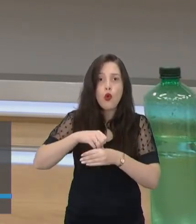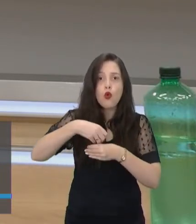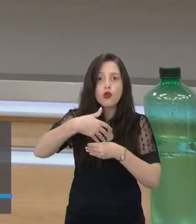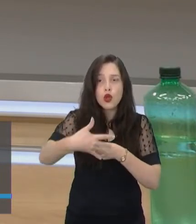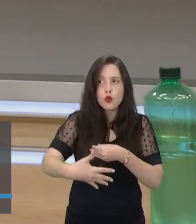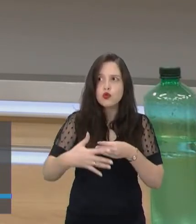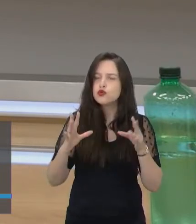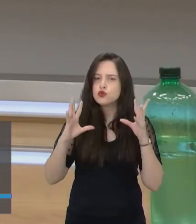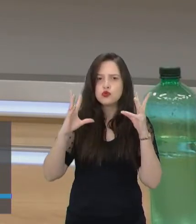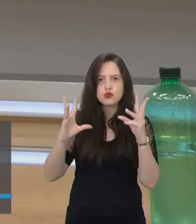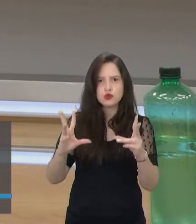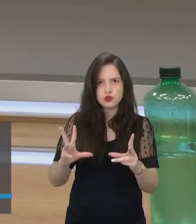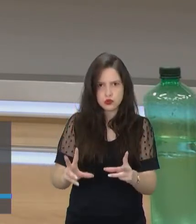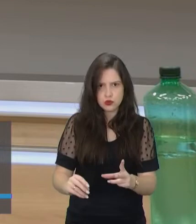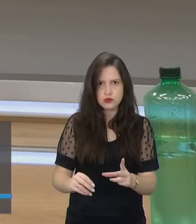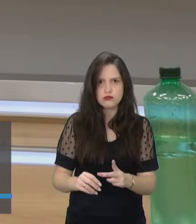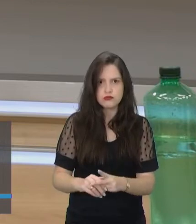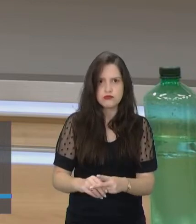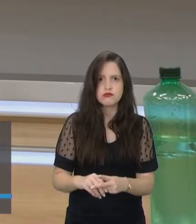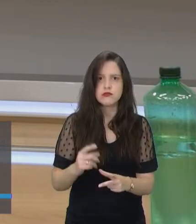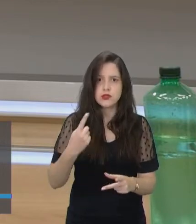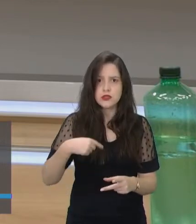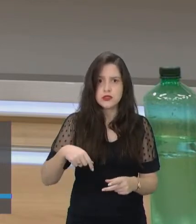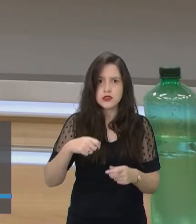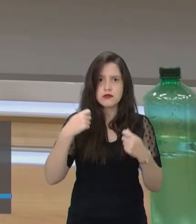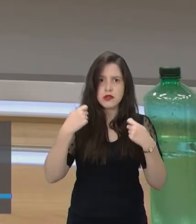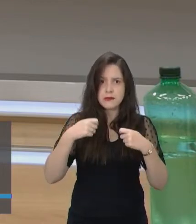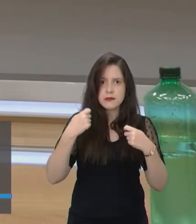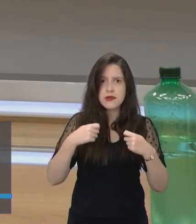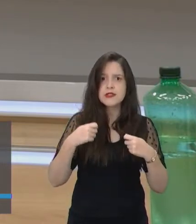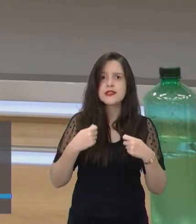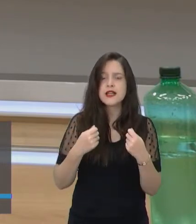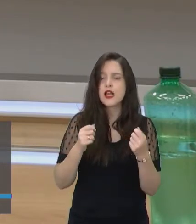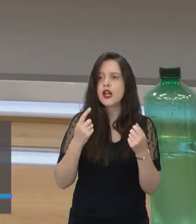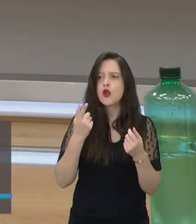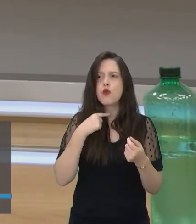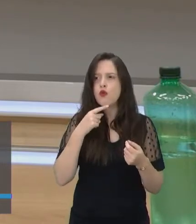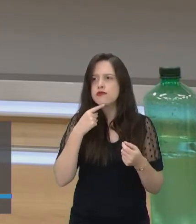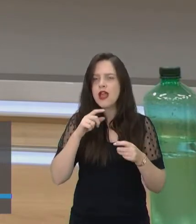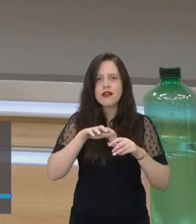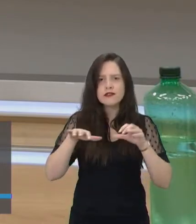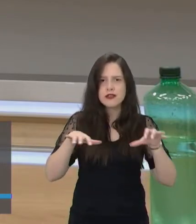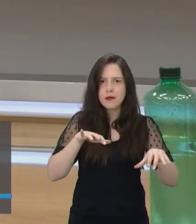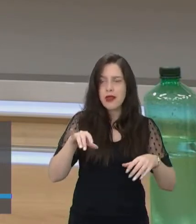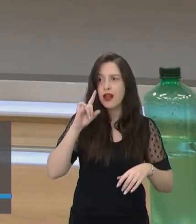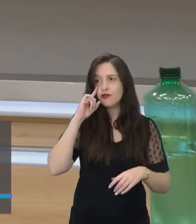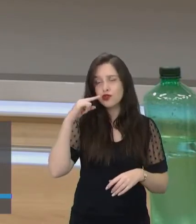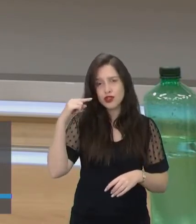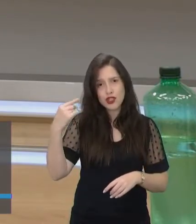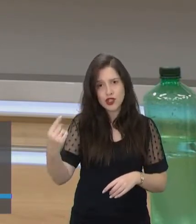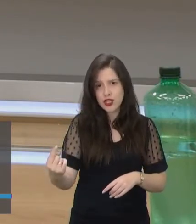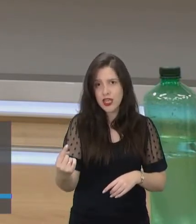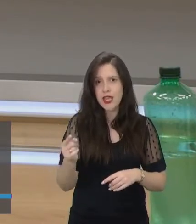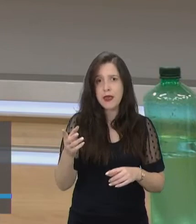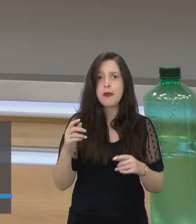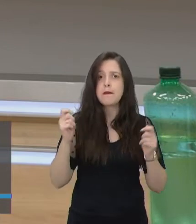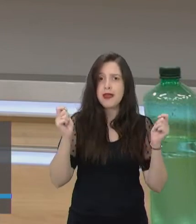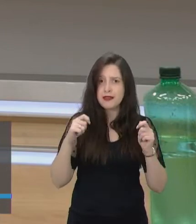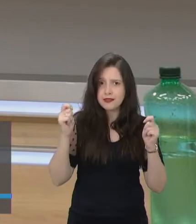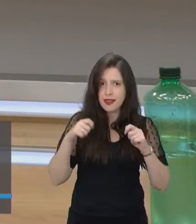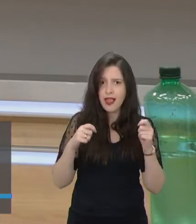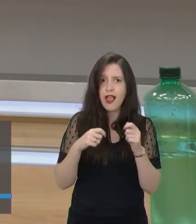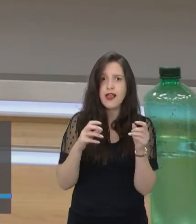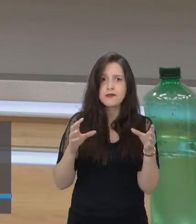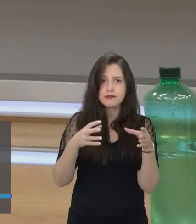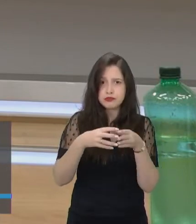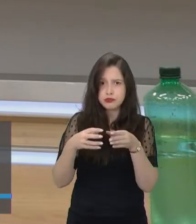todo. Porque, como a Fabi mesmo disse, no final das contas, a gente não vai ver isso separado no nosso dia a dia. A gente vai ver isso tudo acoplado, tudo junto. Então, é